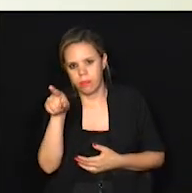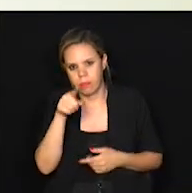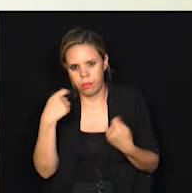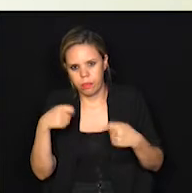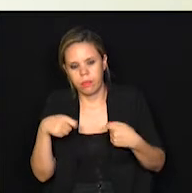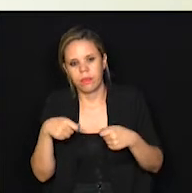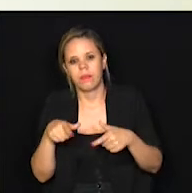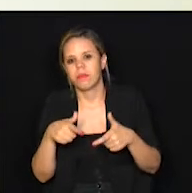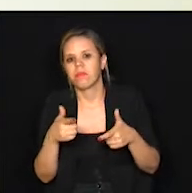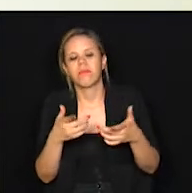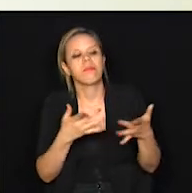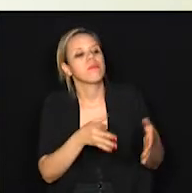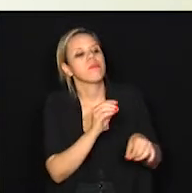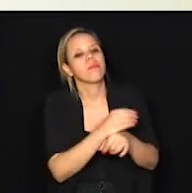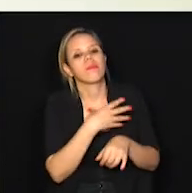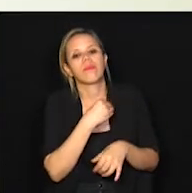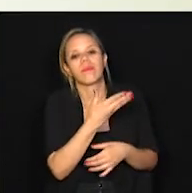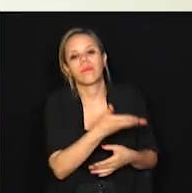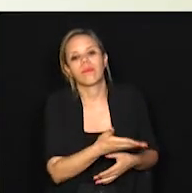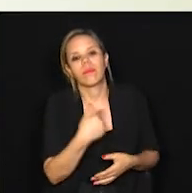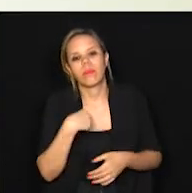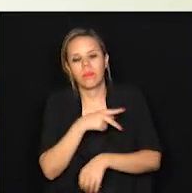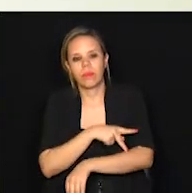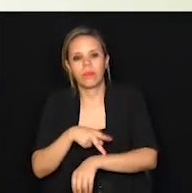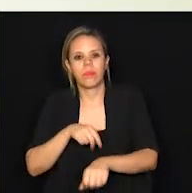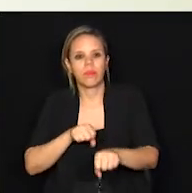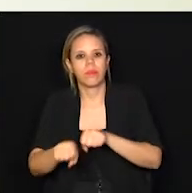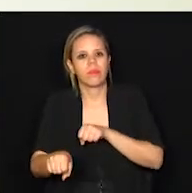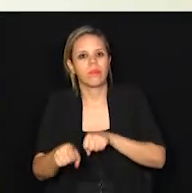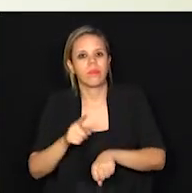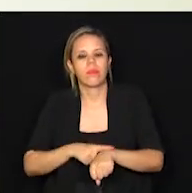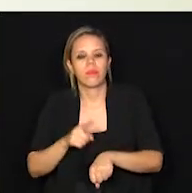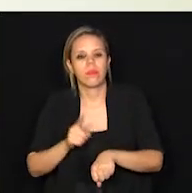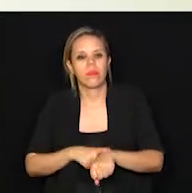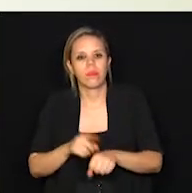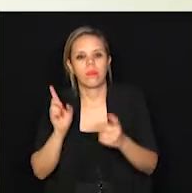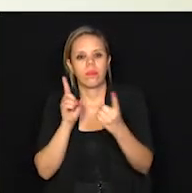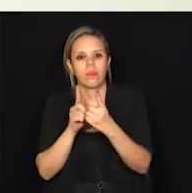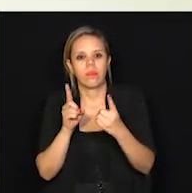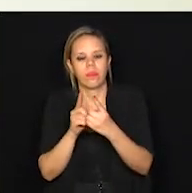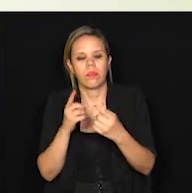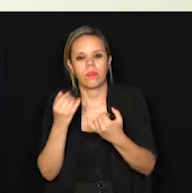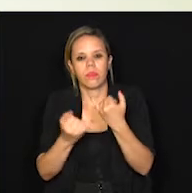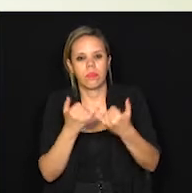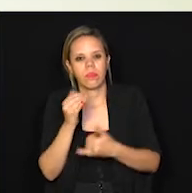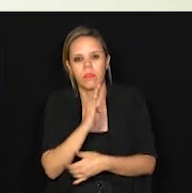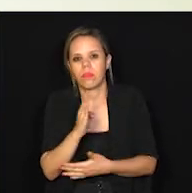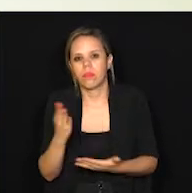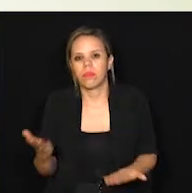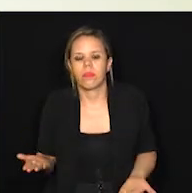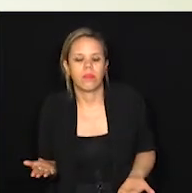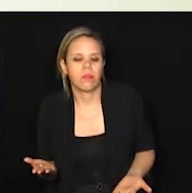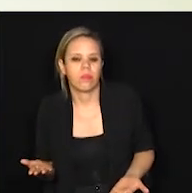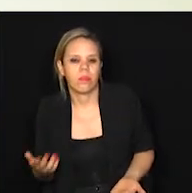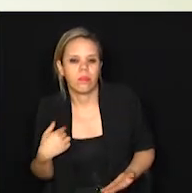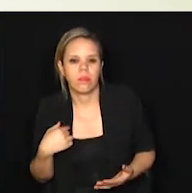de 0 a 3 anos, onde o próprio município ele já tem uma defasagem imensa de vagas. Então, a